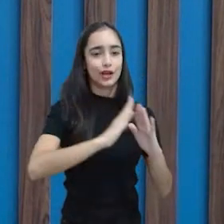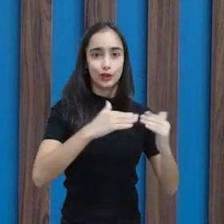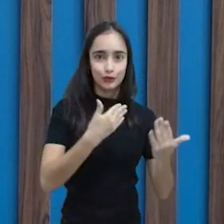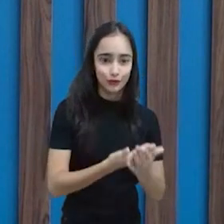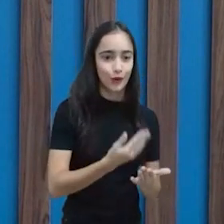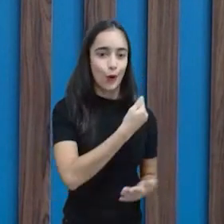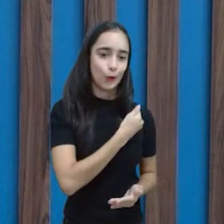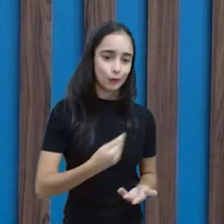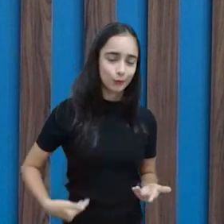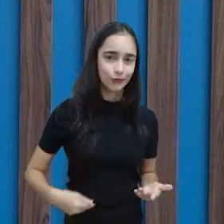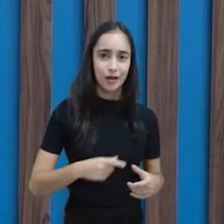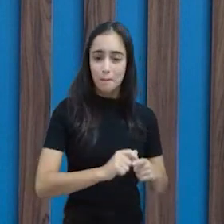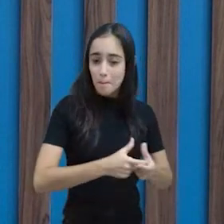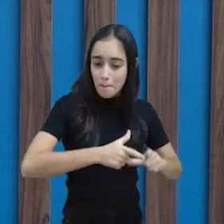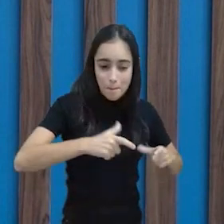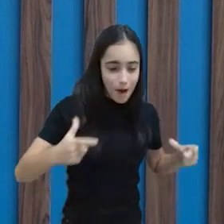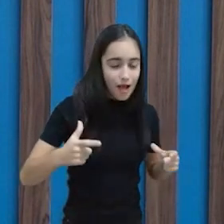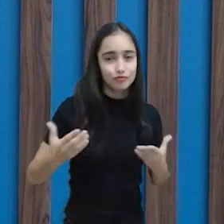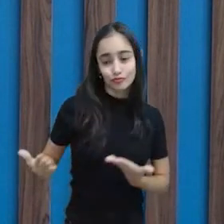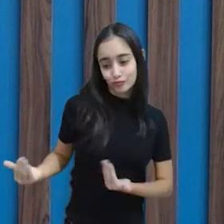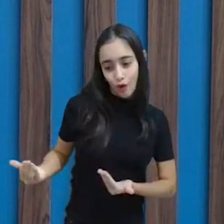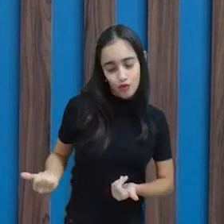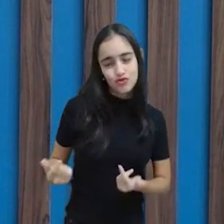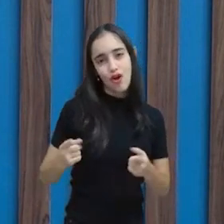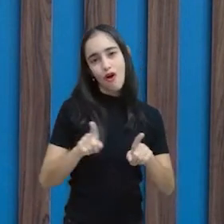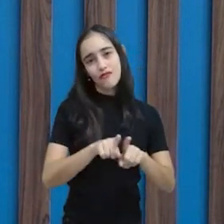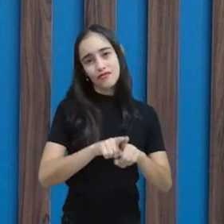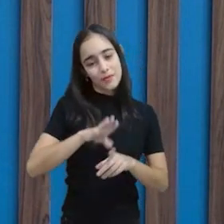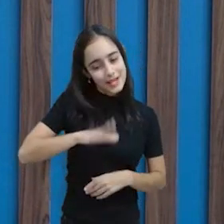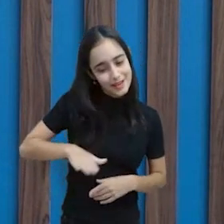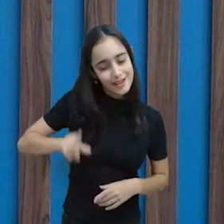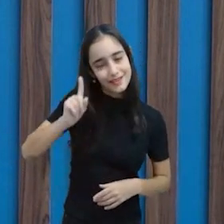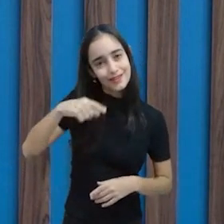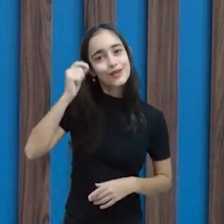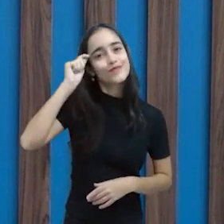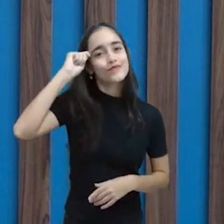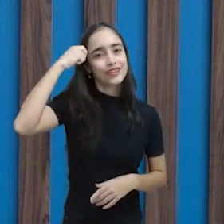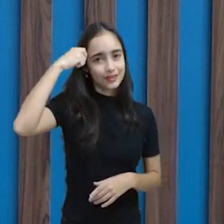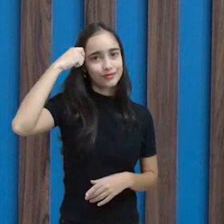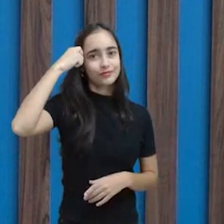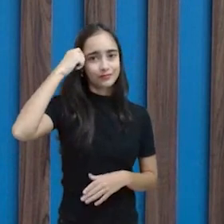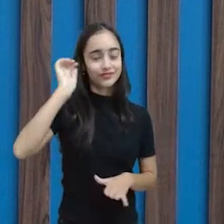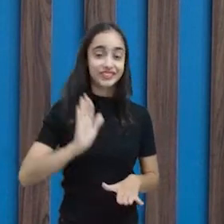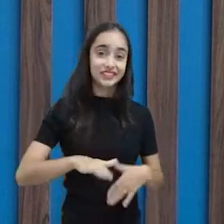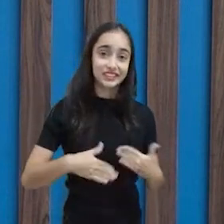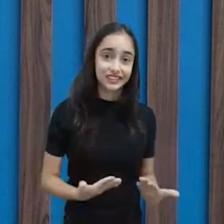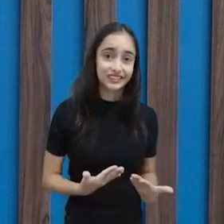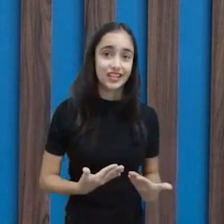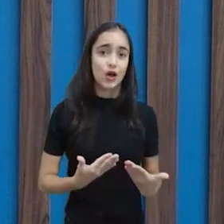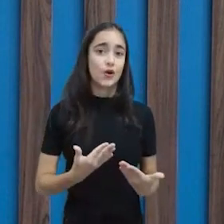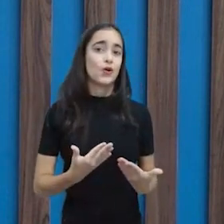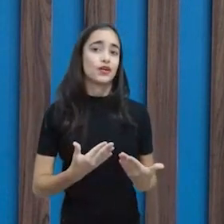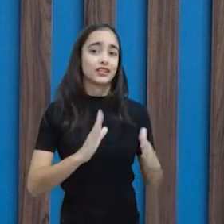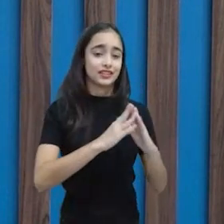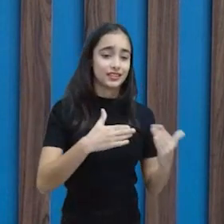maioria dos jovens, das crianças que estão matriculados são negros, né? Então, nas escolas particulares,